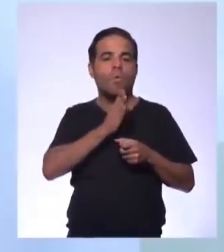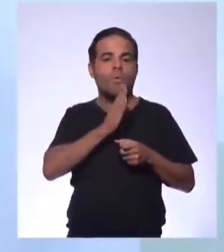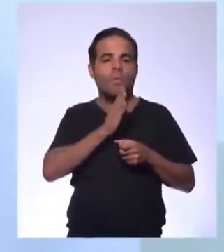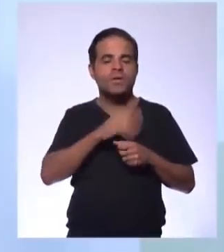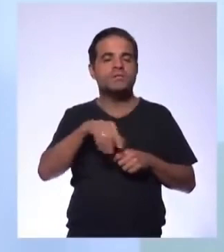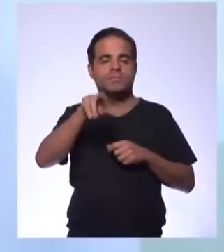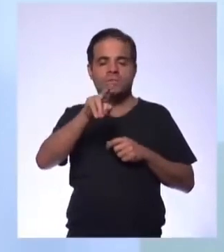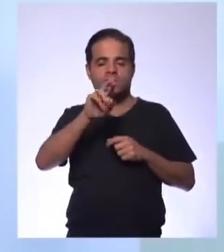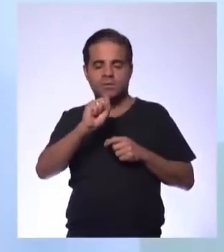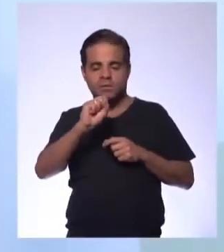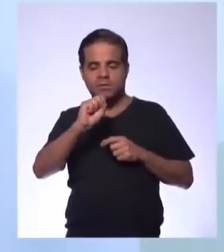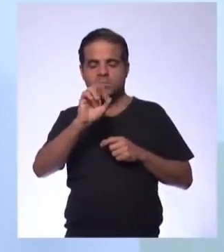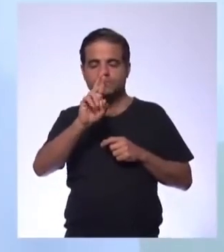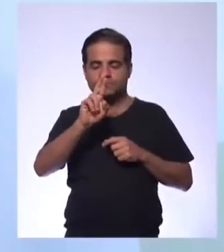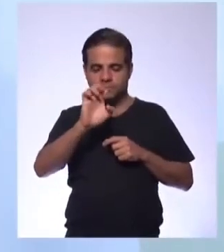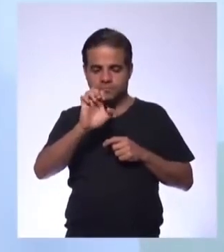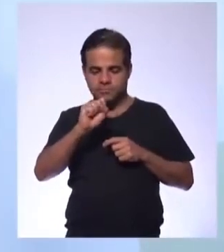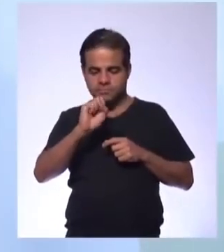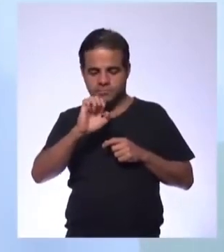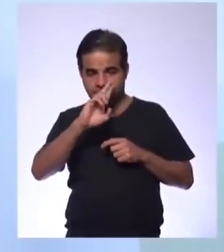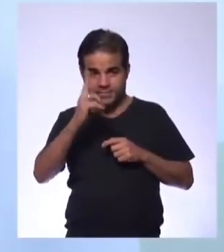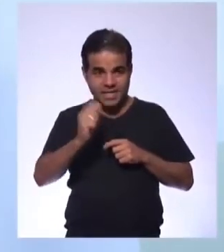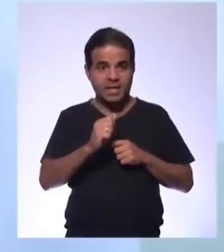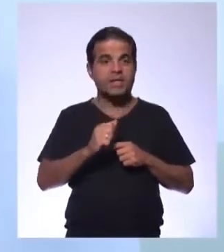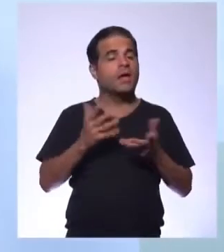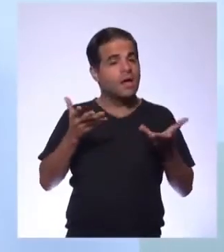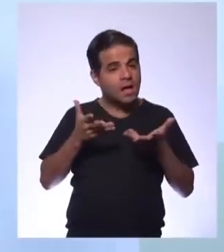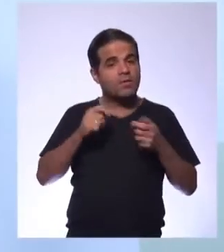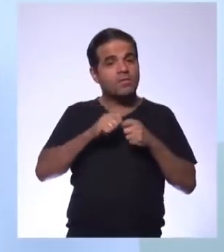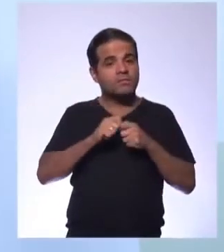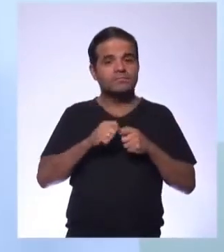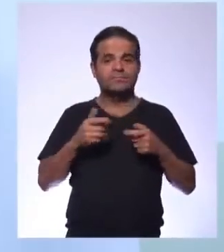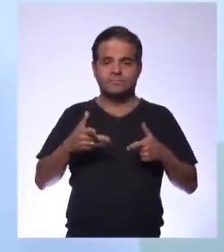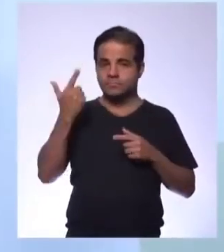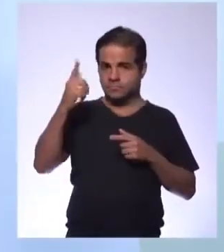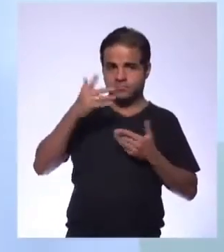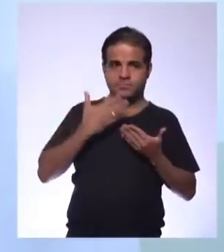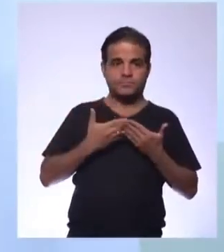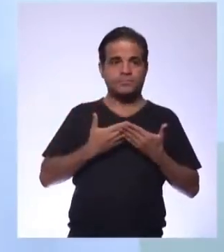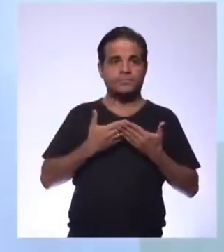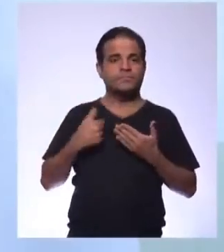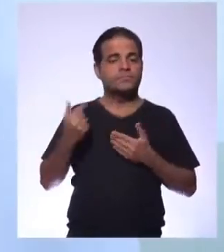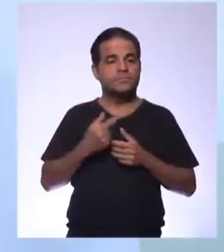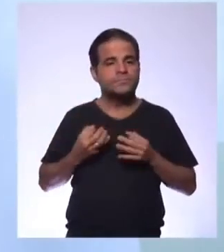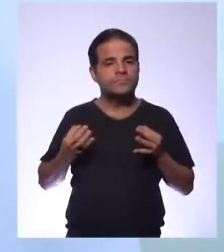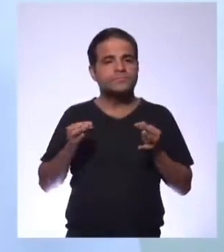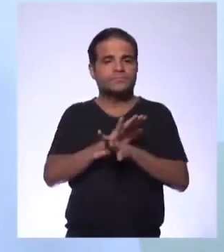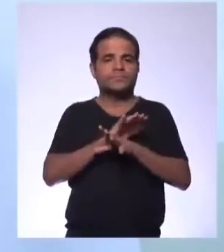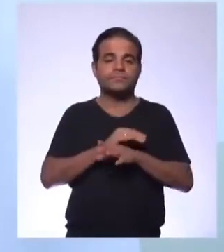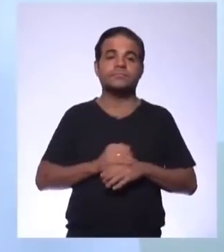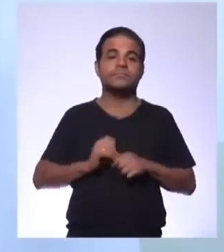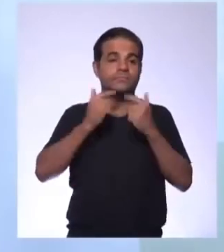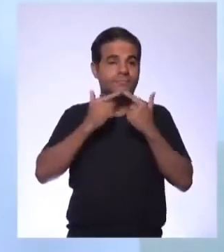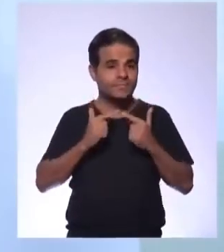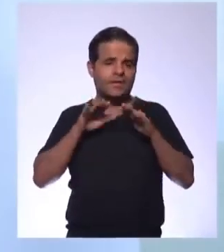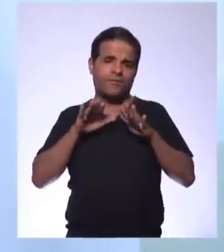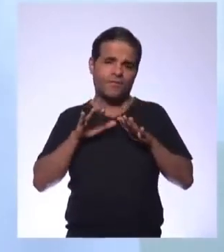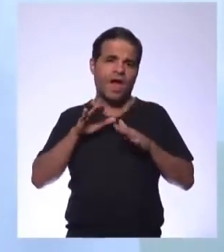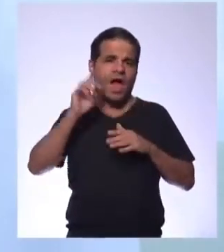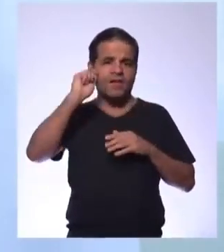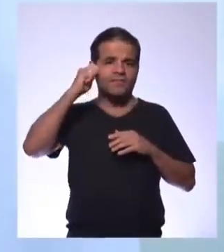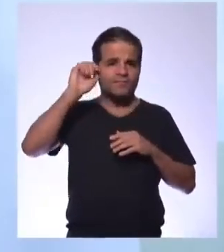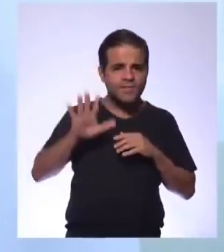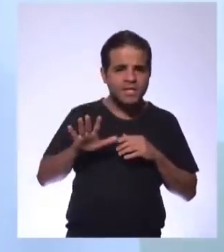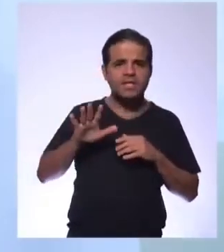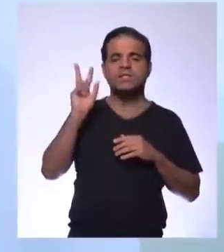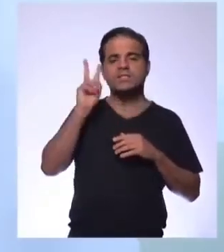sobre resenha, que é o que a gente vai fazer hoje. Na outra aula, a gente terminou aí a literatura africana, né? Então, vocês